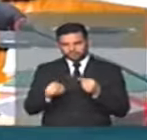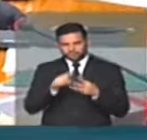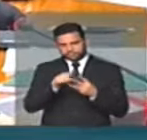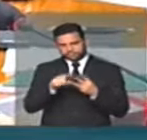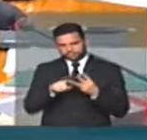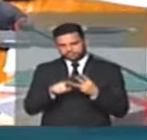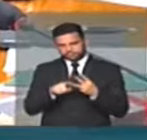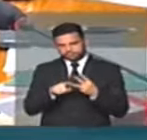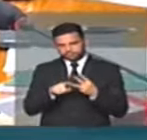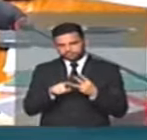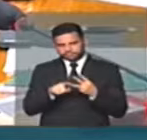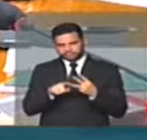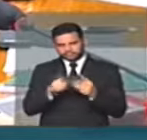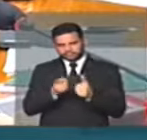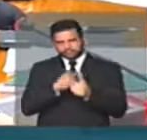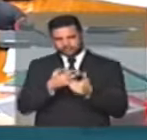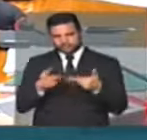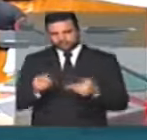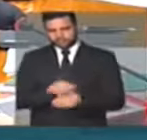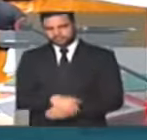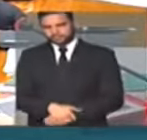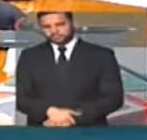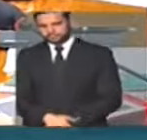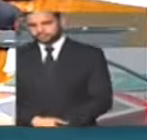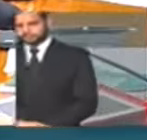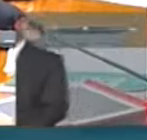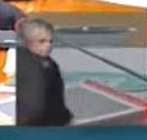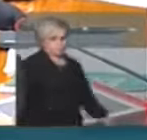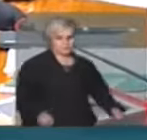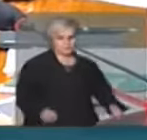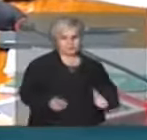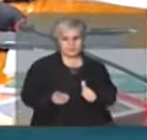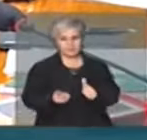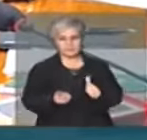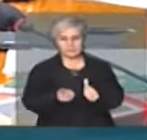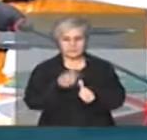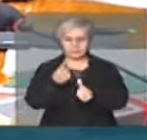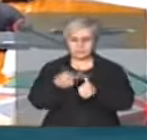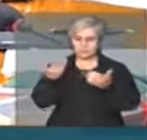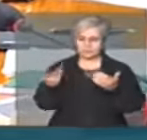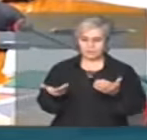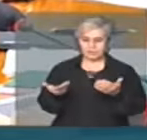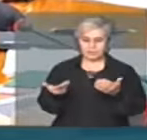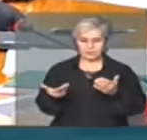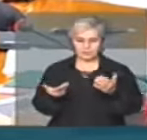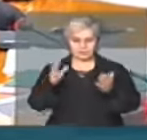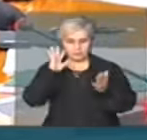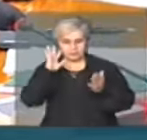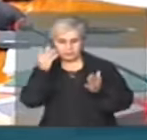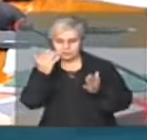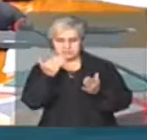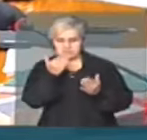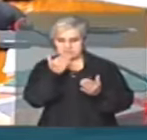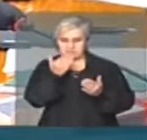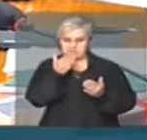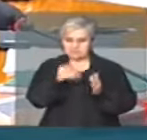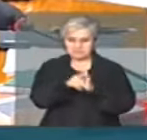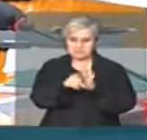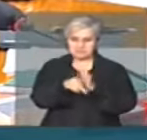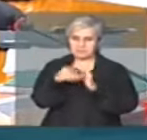por 3 razões. Em primeiro lugar, que essa medida, ela é inadequada para o que ela se